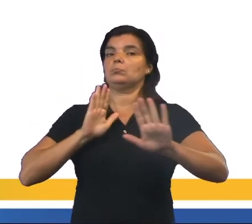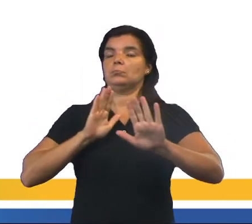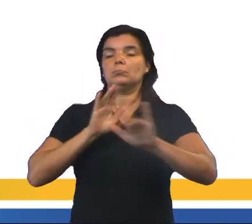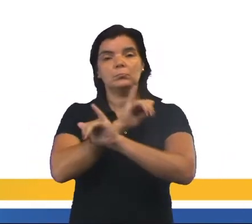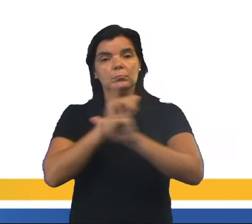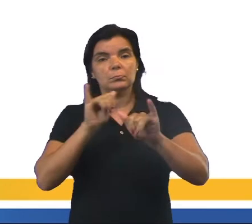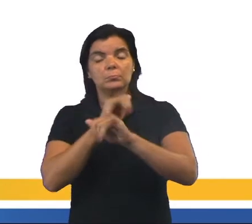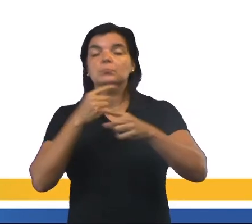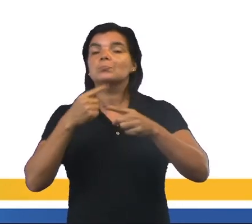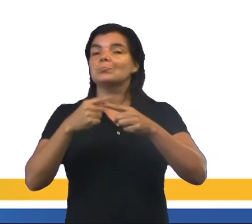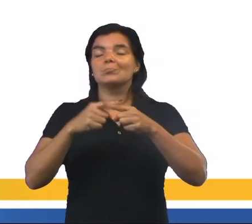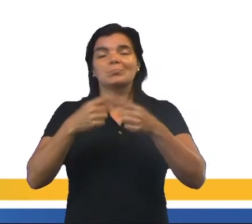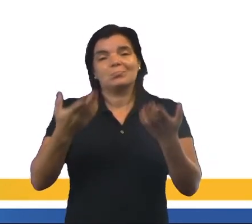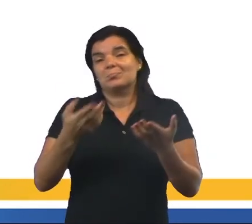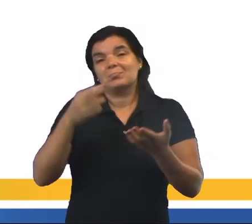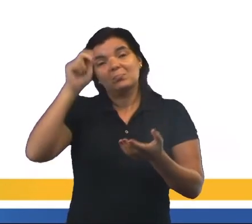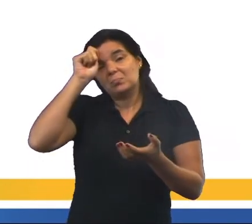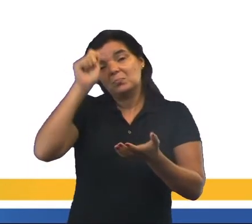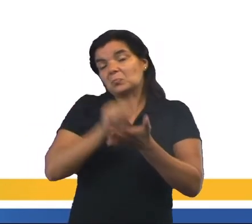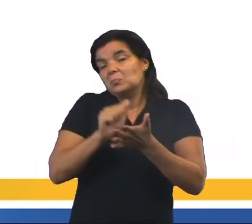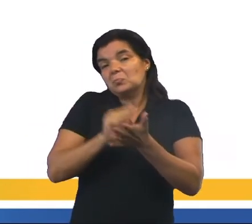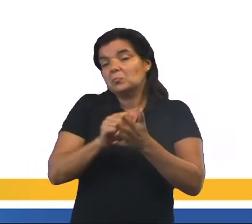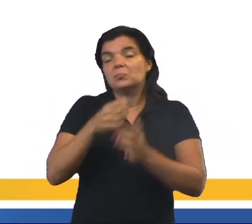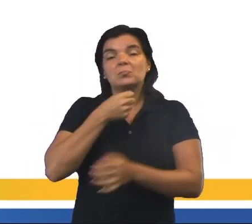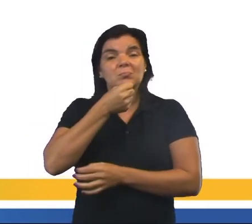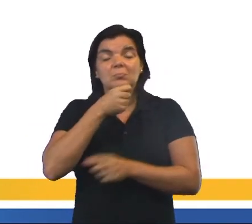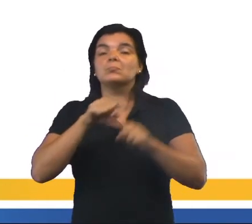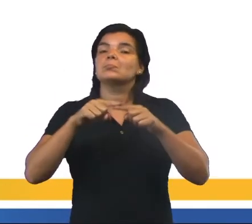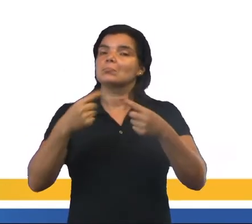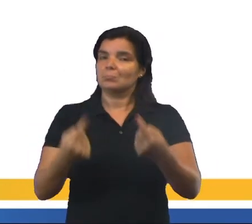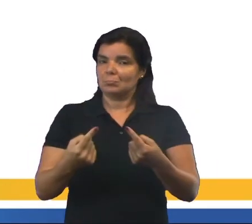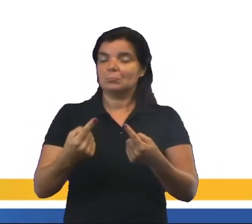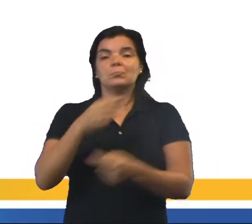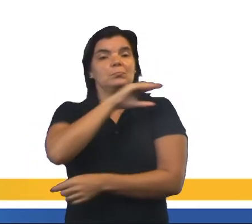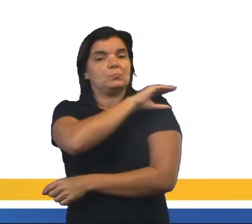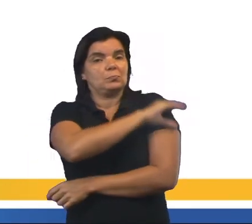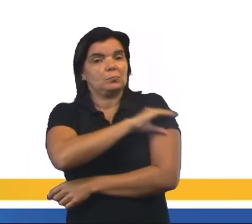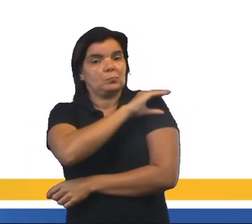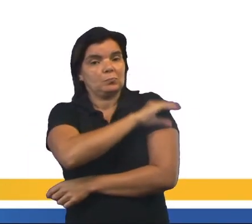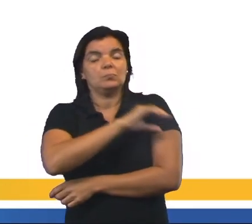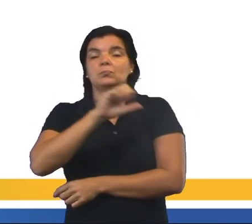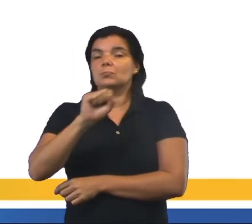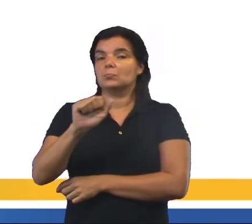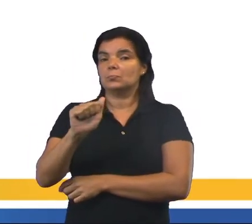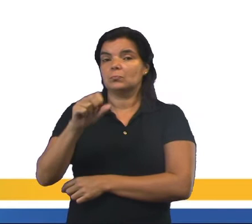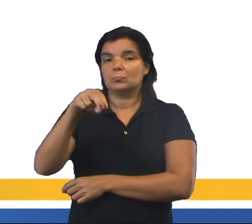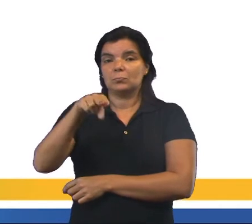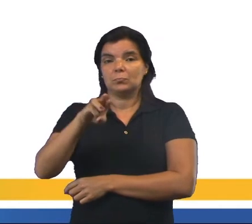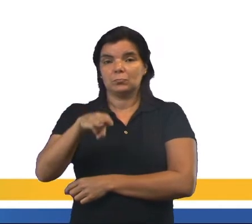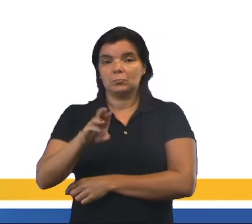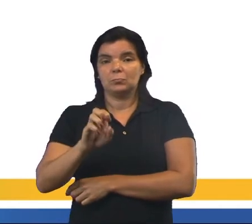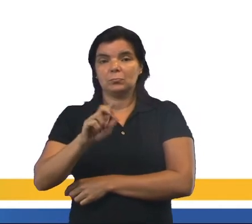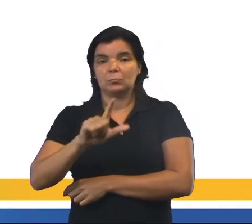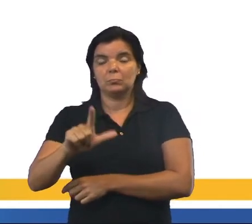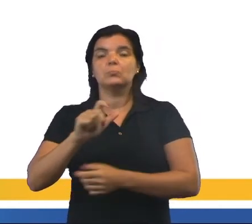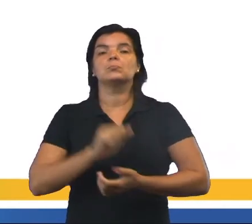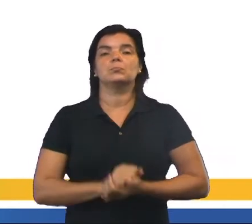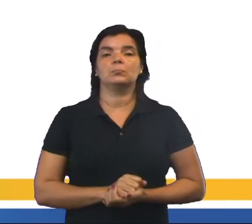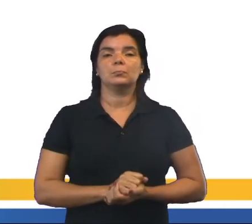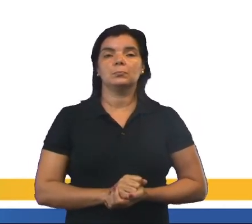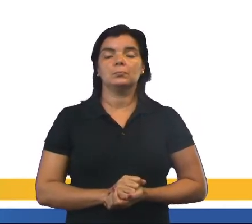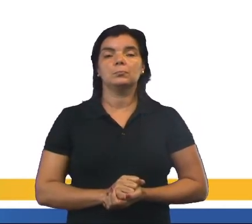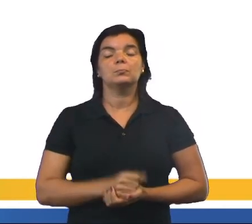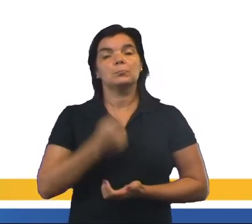dessa informação, porque não é o jornalista que está dizendo, e sim o Samuel Diniz, no caso dessa fala,